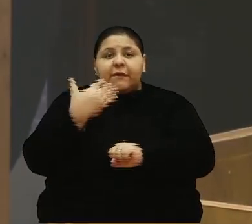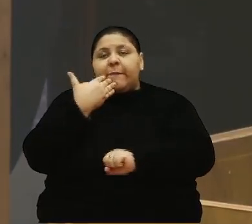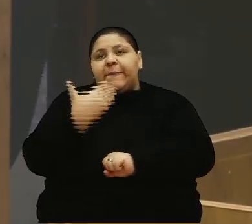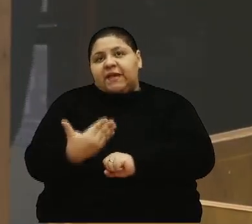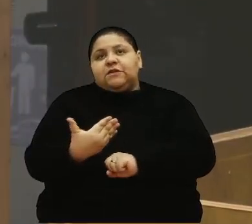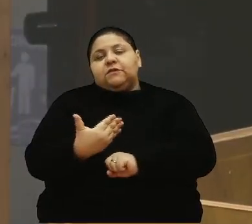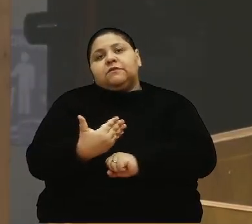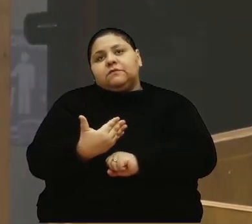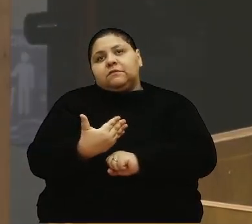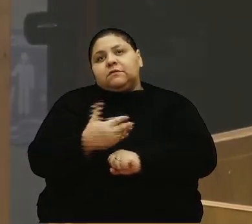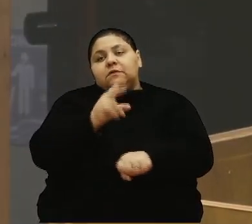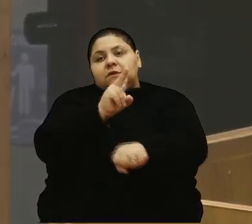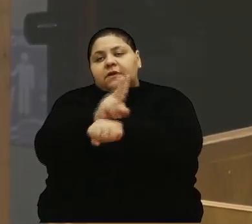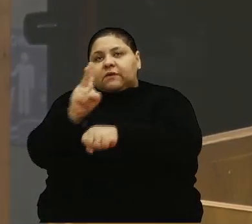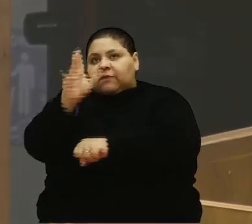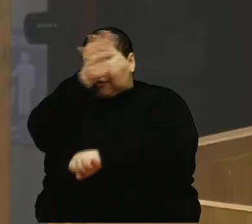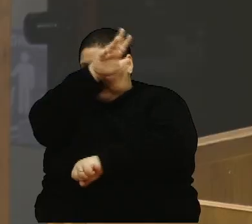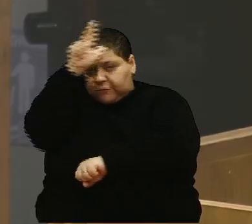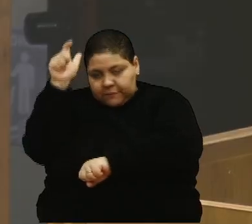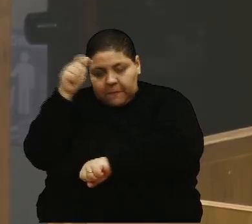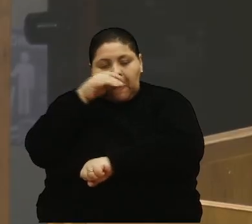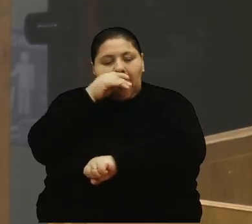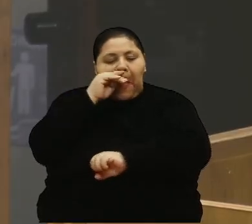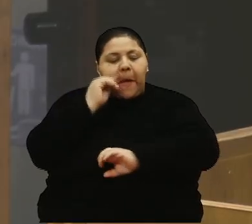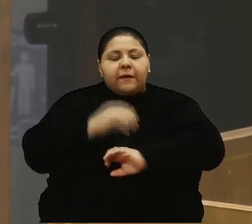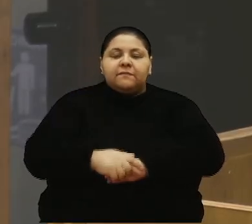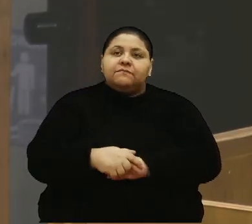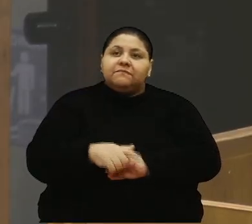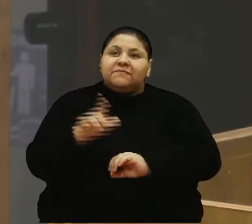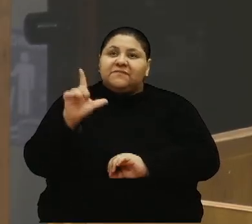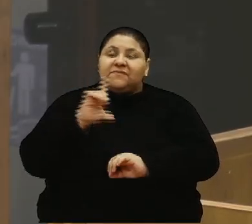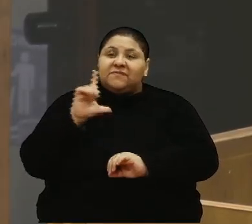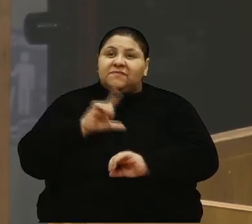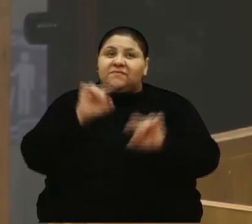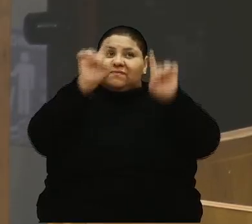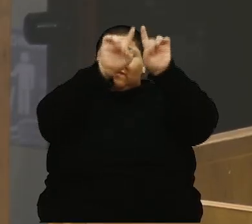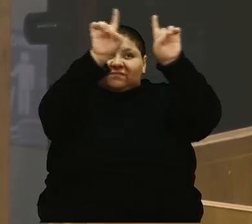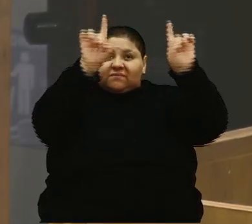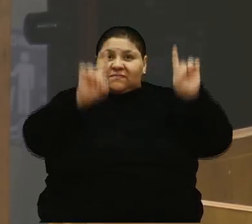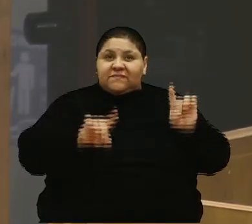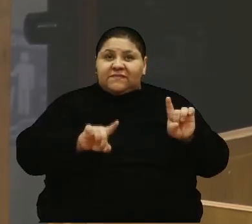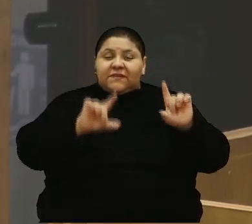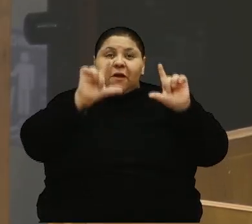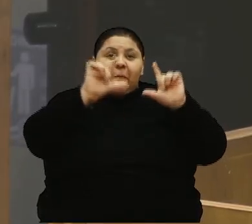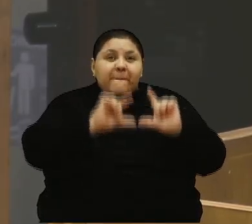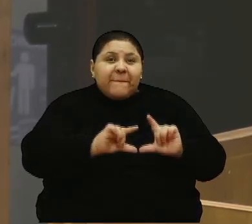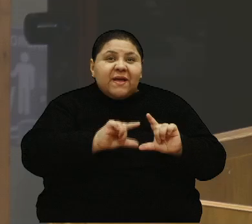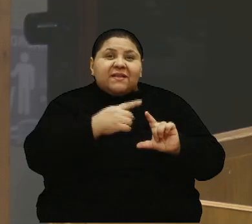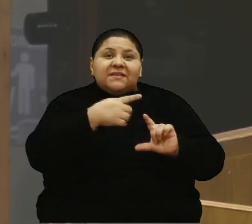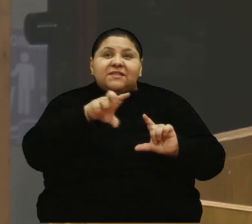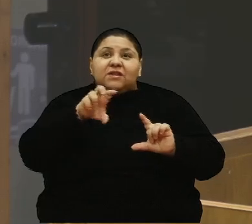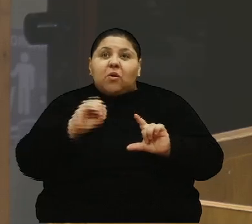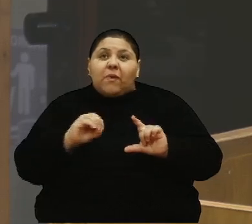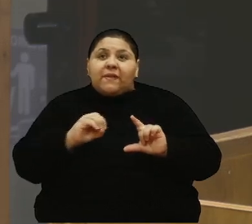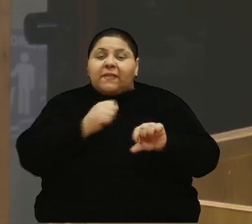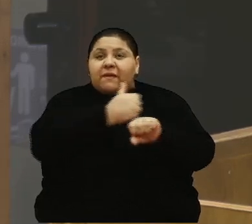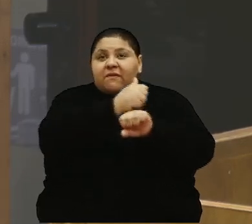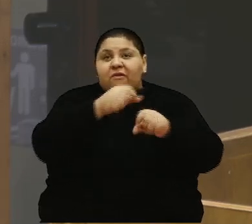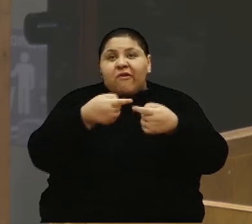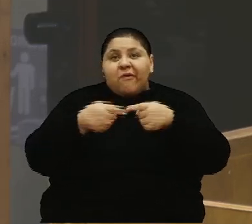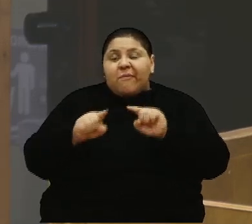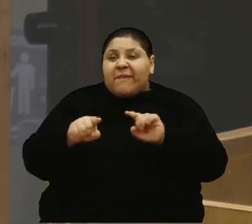secretarias demandam a guarda municipal. Eles têm um efetivo de menos de 150 guardas municipais, mas